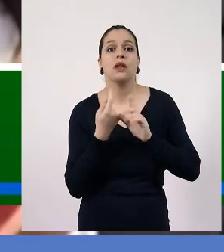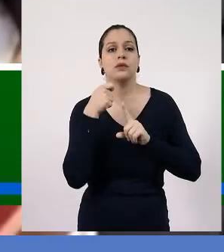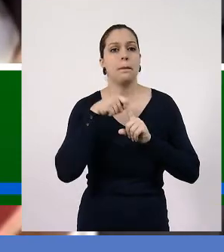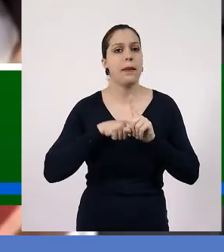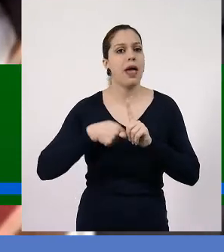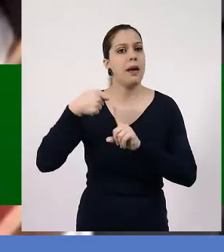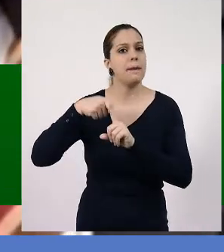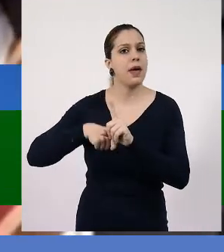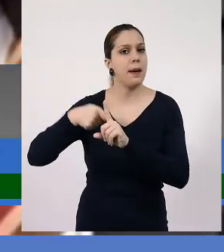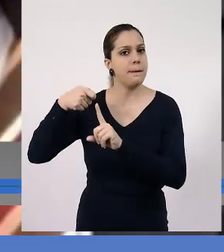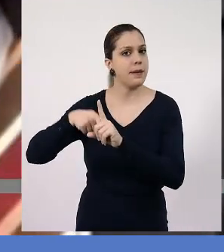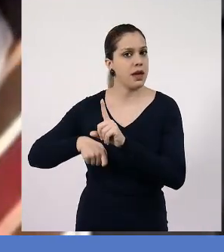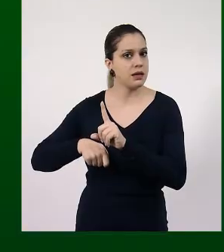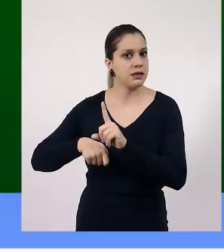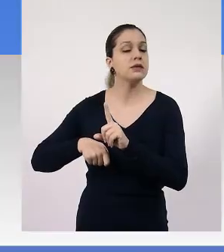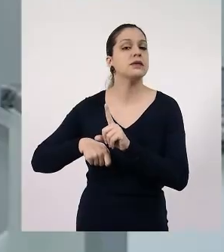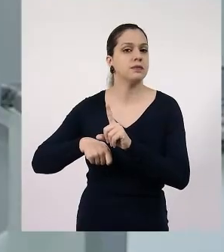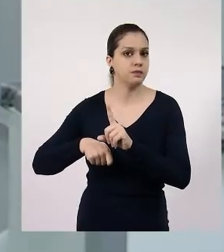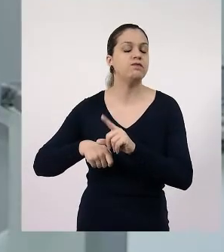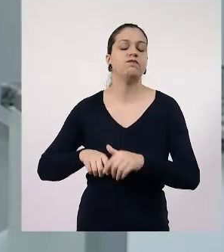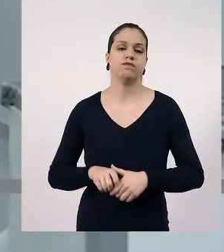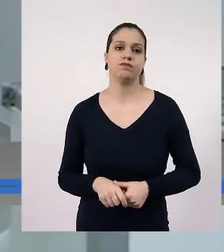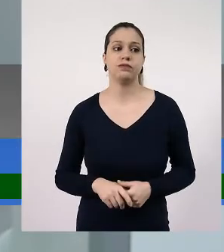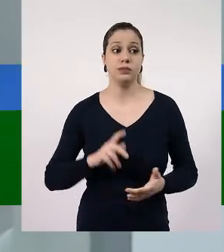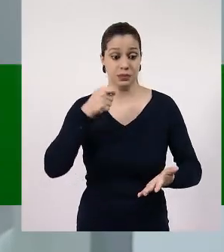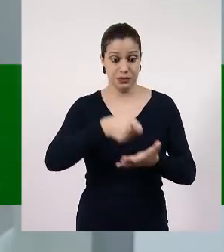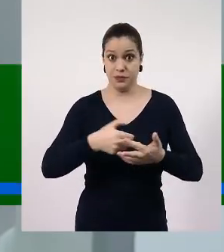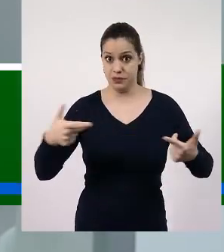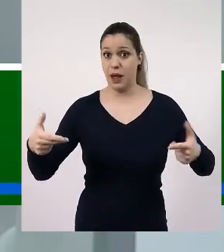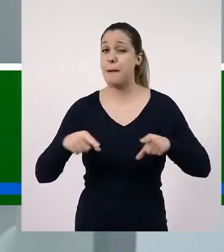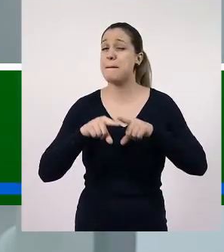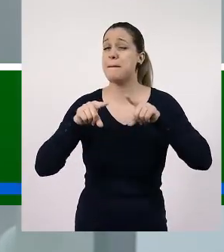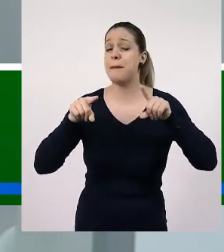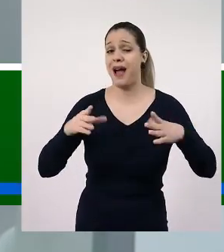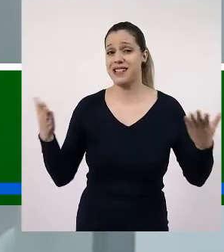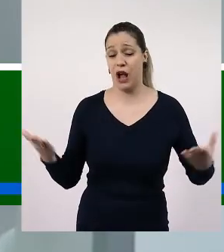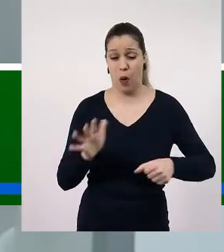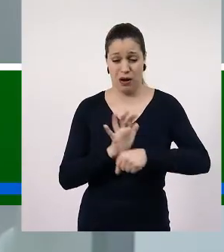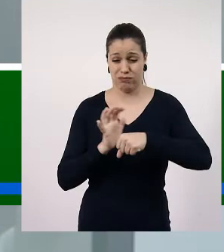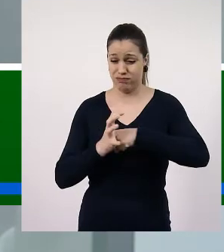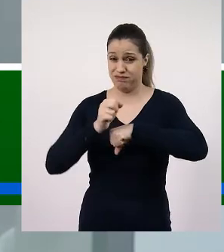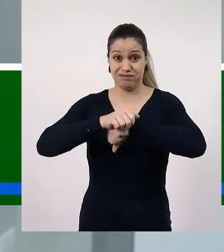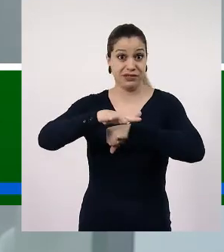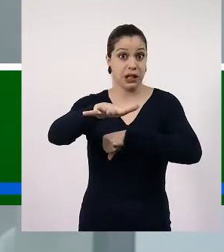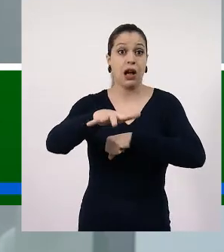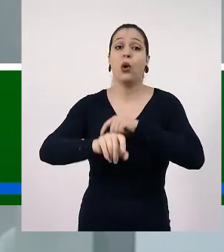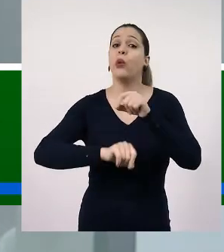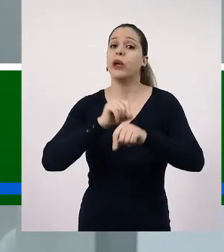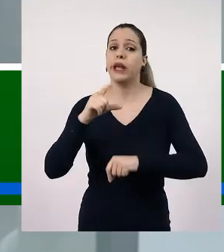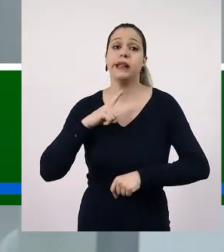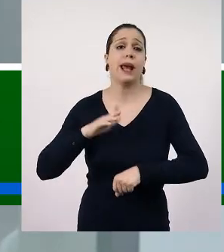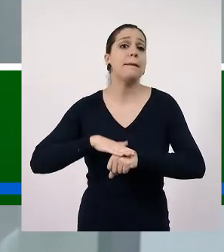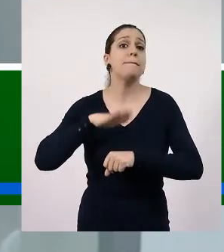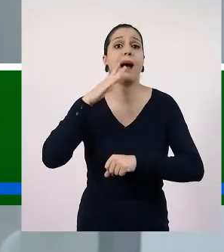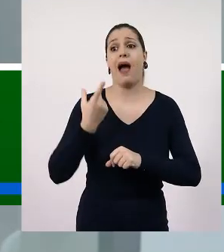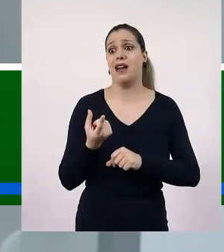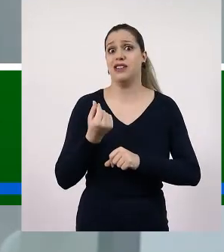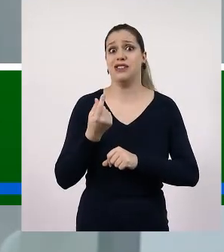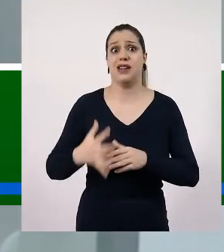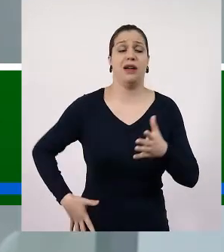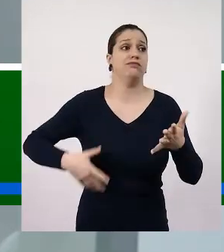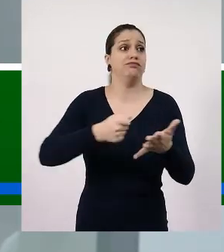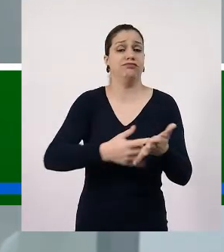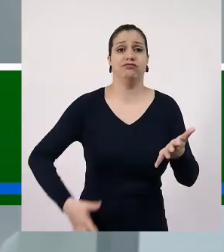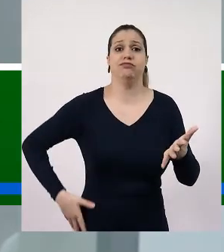né? Rubricas de despesas. Porém, com a pandemia, obviamente que você acaba aumentando